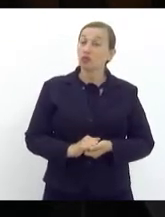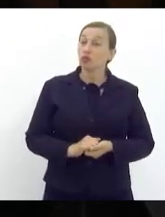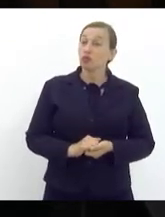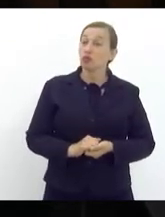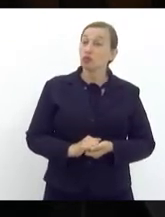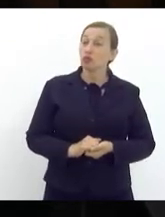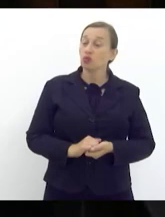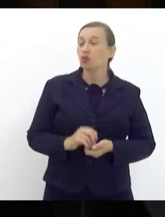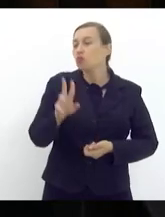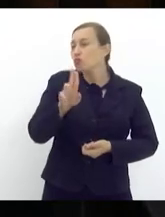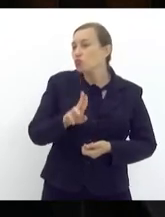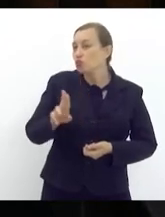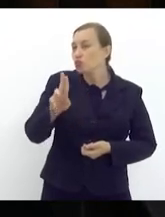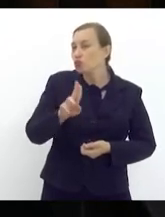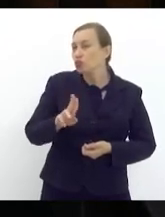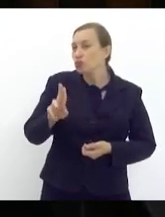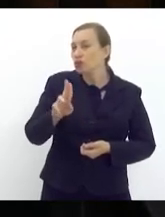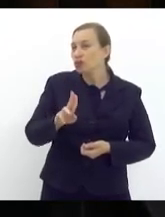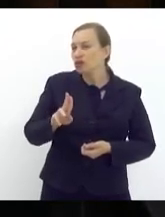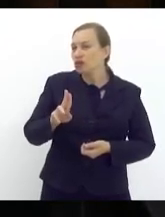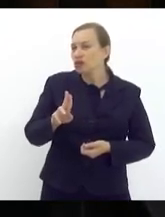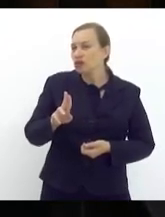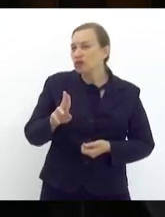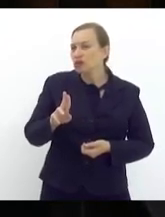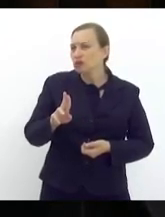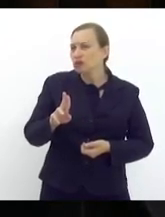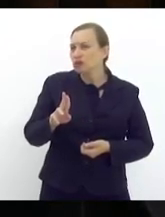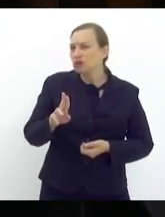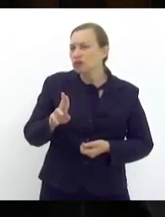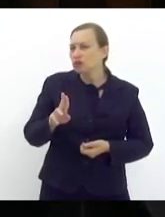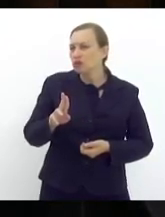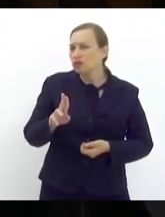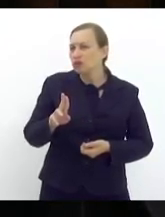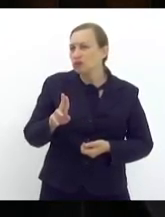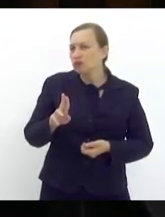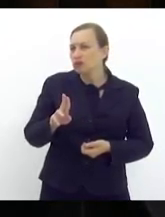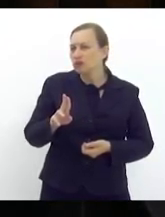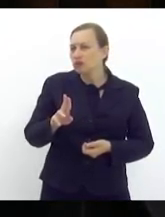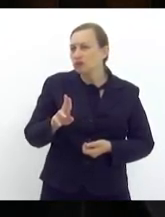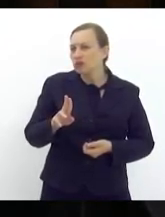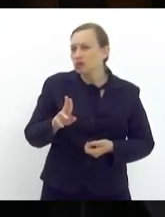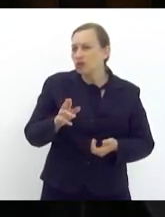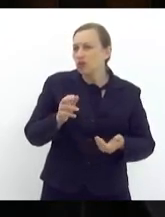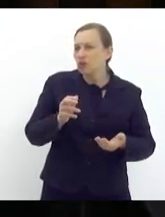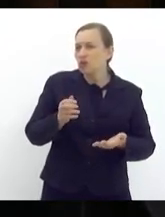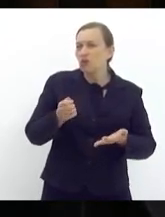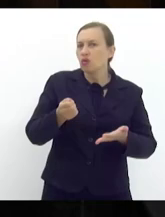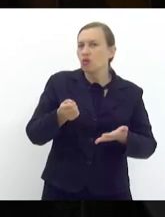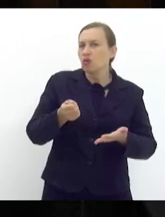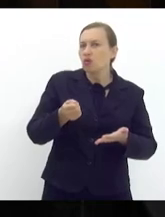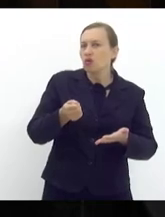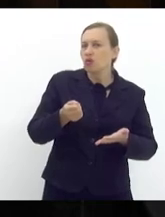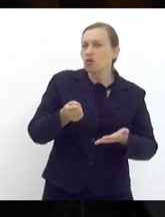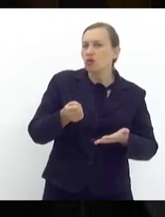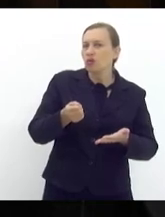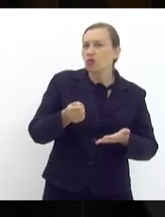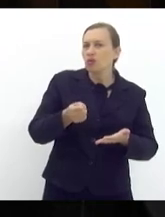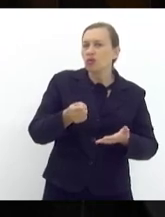usando para cabideira de emprego, para comprar cabos